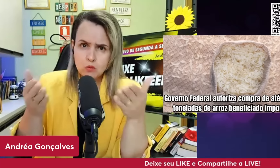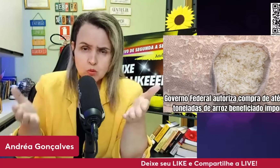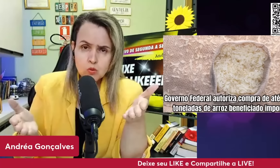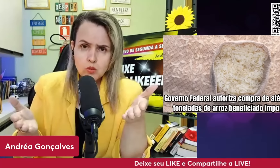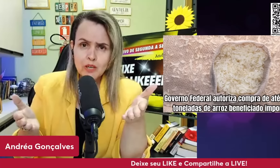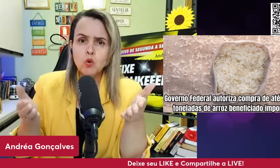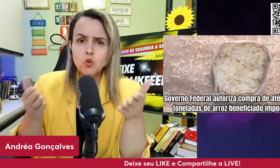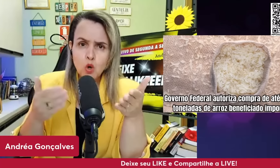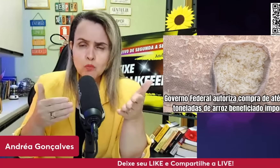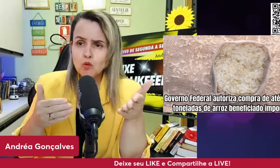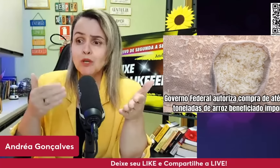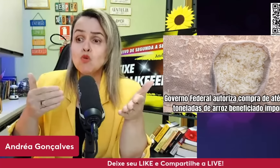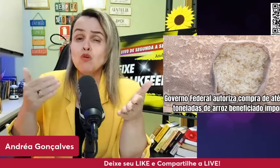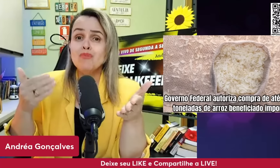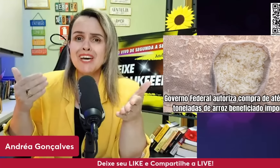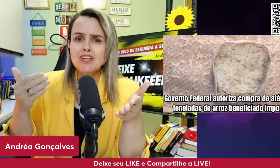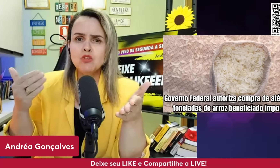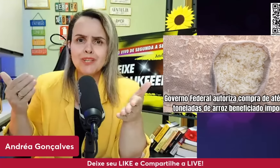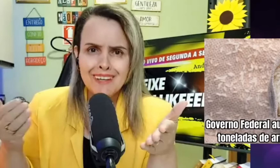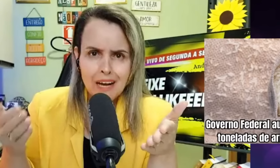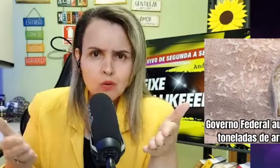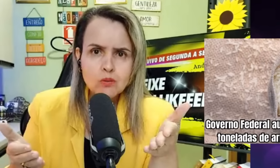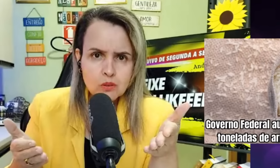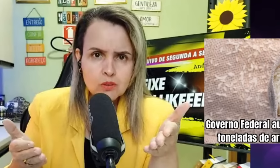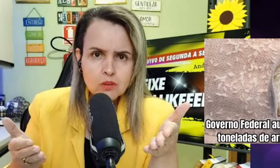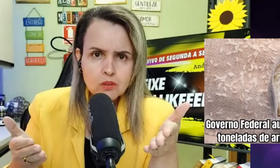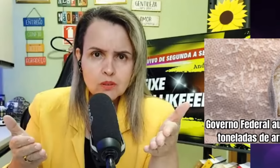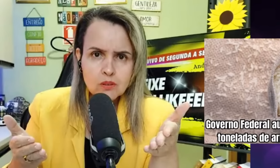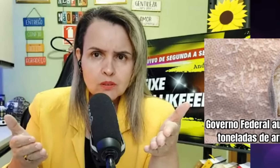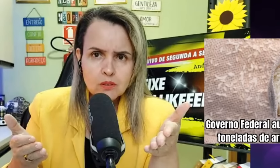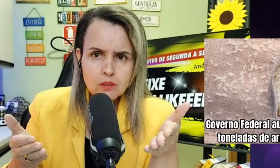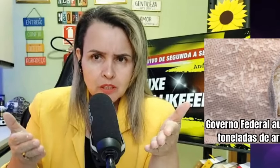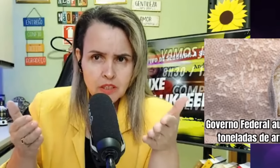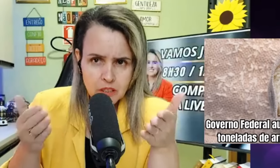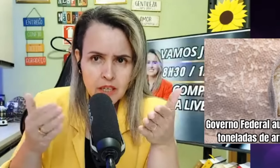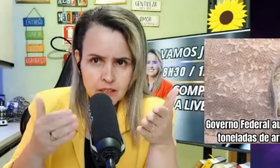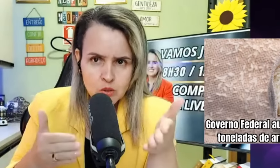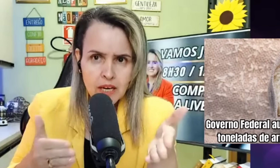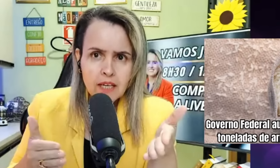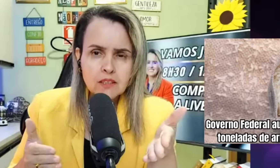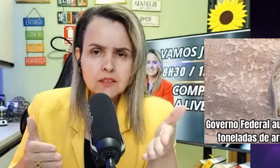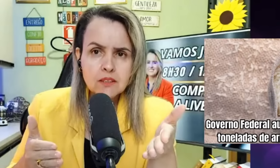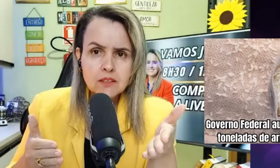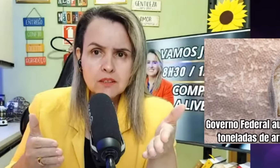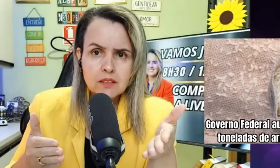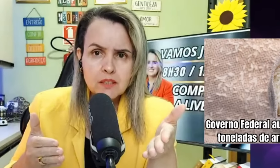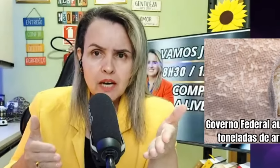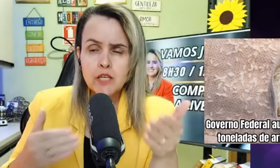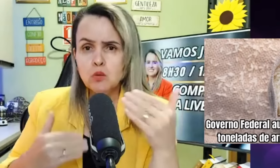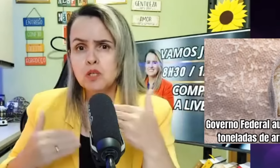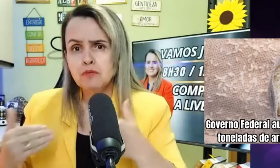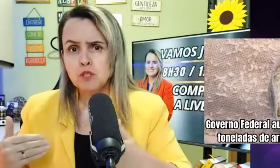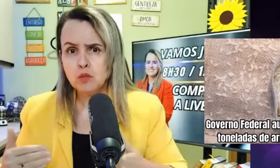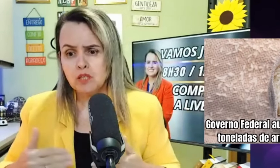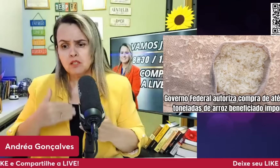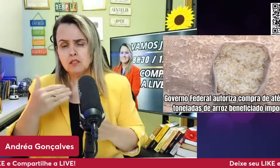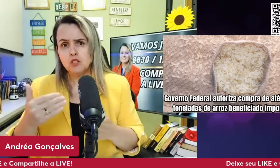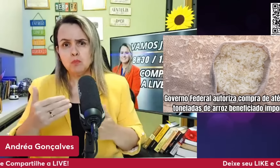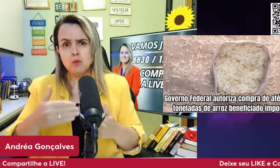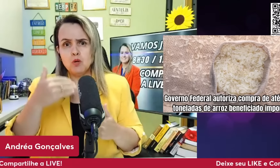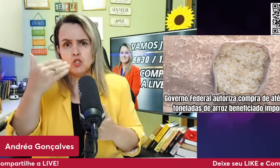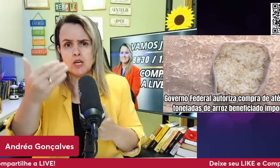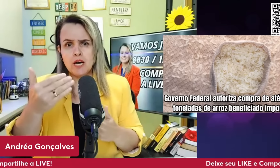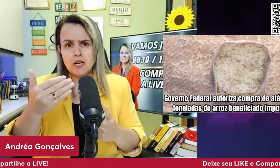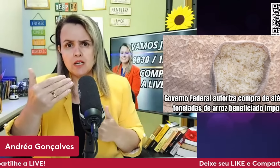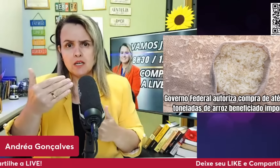o caos econômico para o governo federal e que ia causar aí Lula fez o quê se